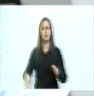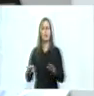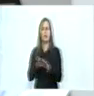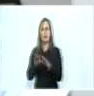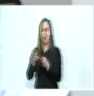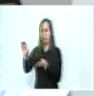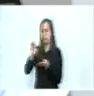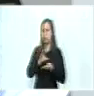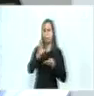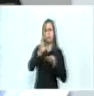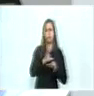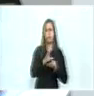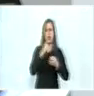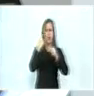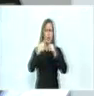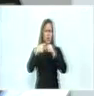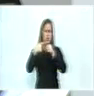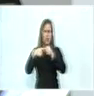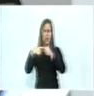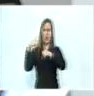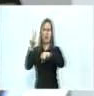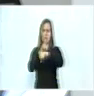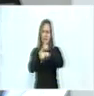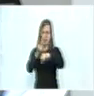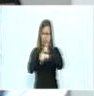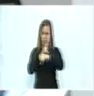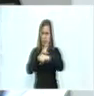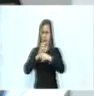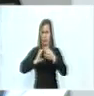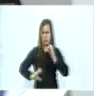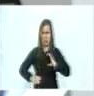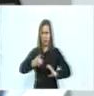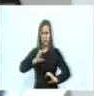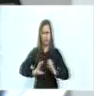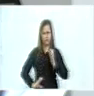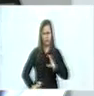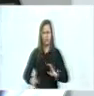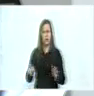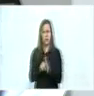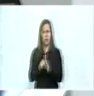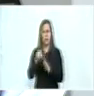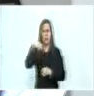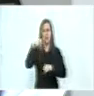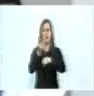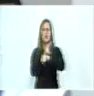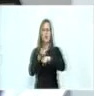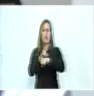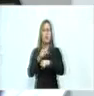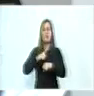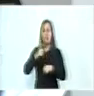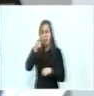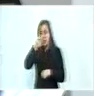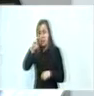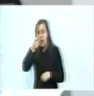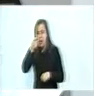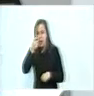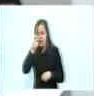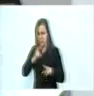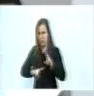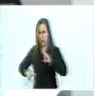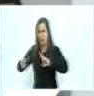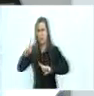aos cidadãos viçosenses, e quem mais possa ter interesse no monitoramento e acompanhamento dos